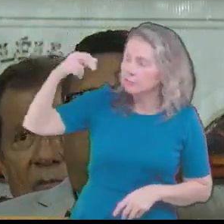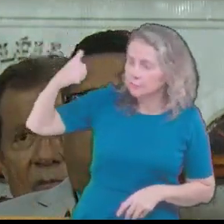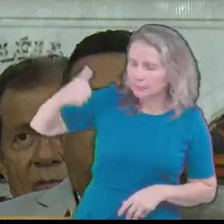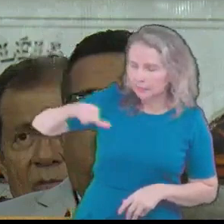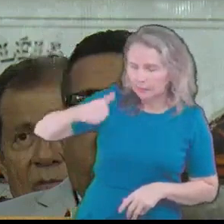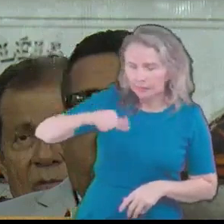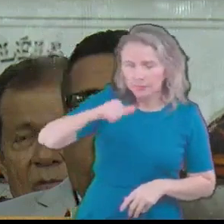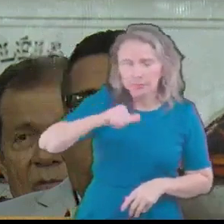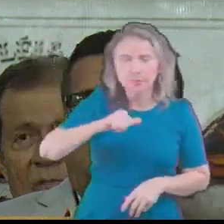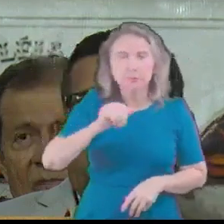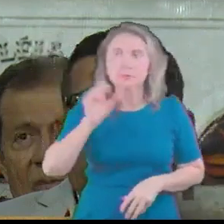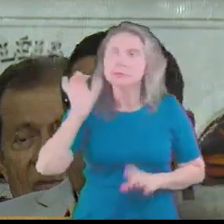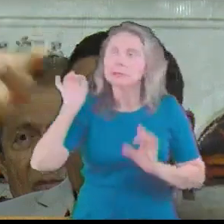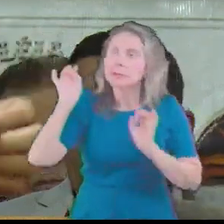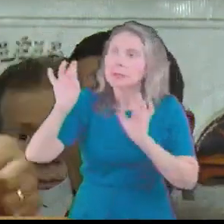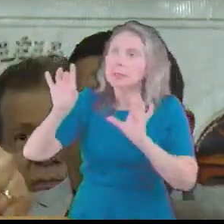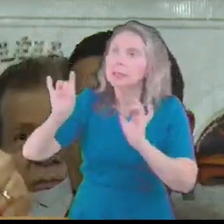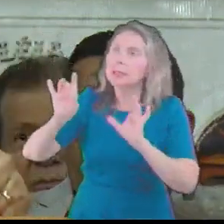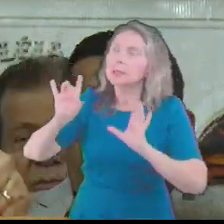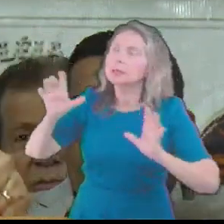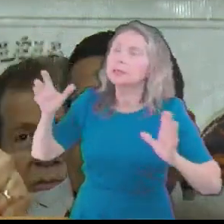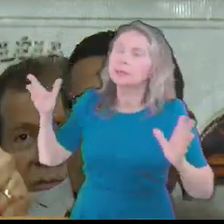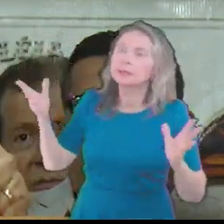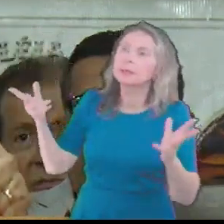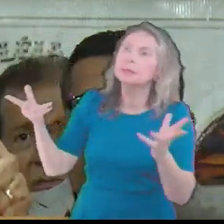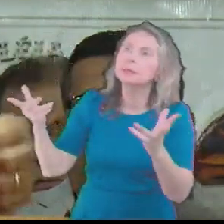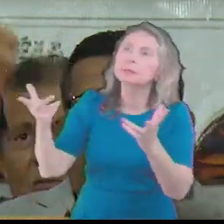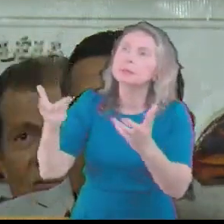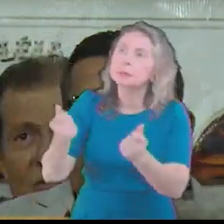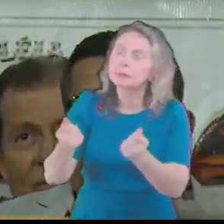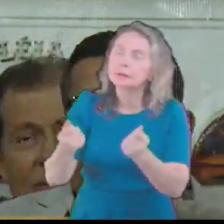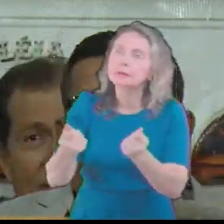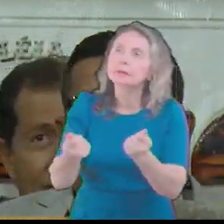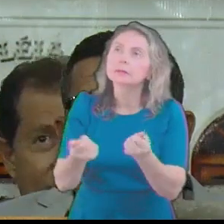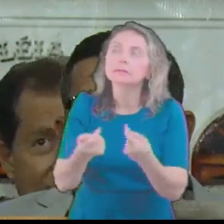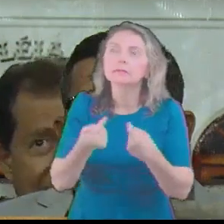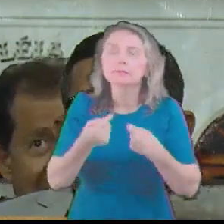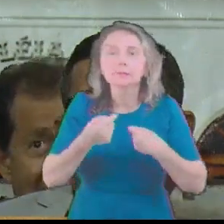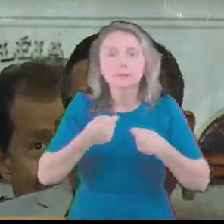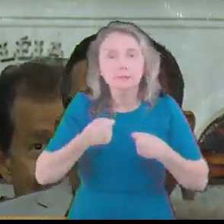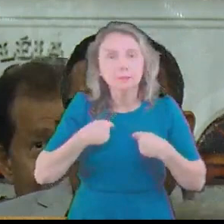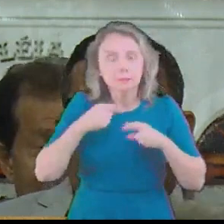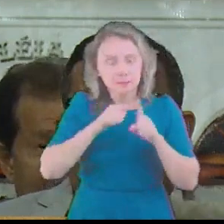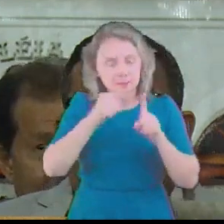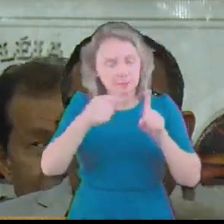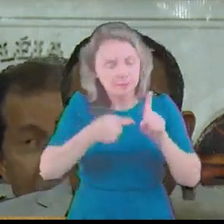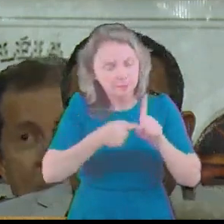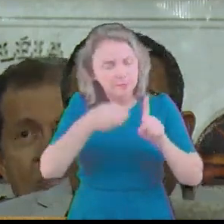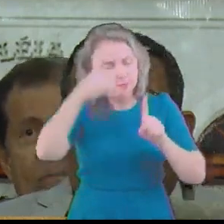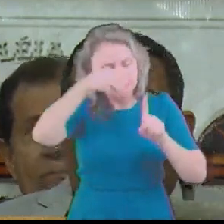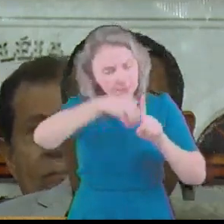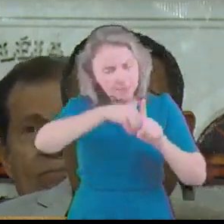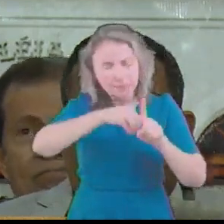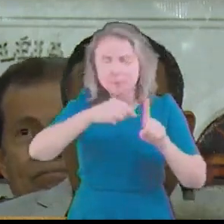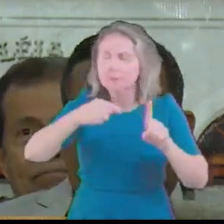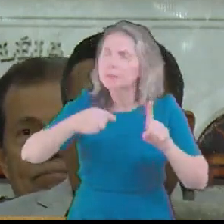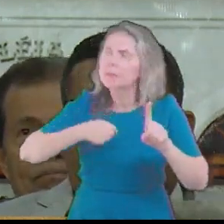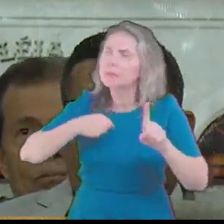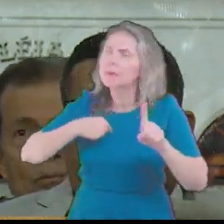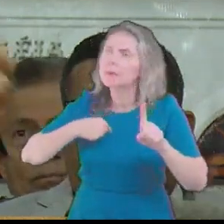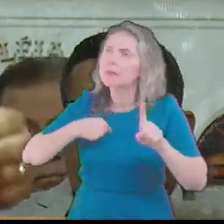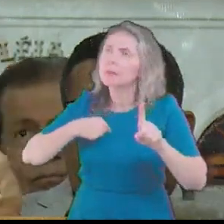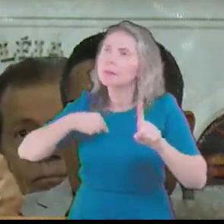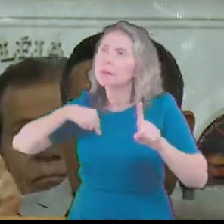tão precioso e maravilhoso que eu, desde o ventre da minha mãe, eu nunca posso fugir da